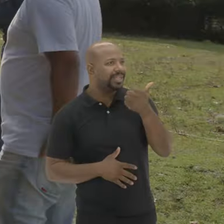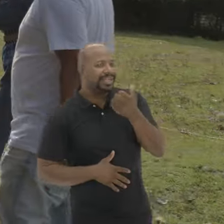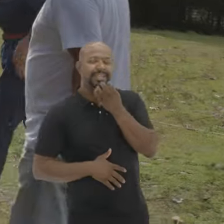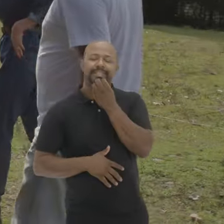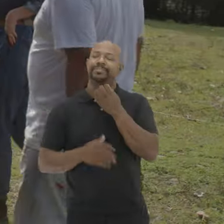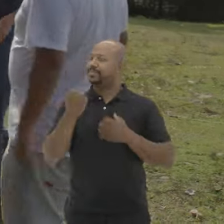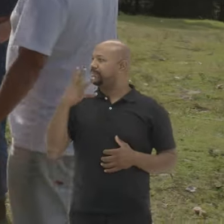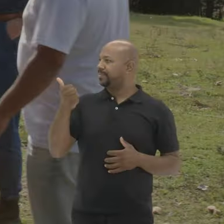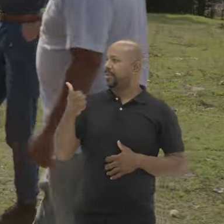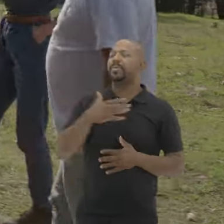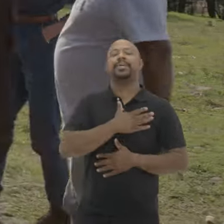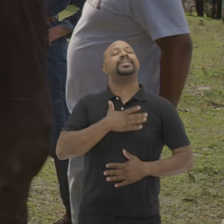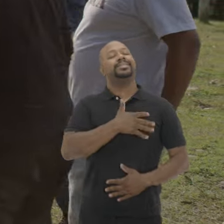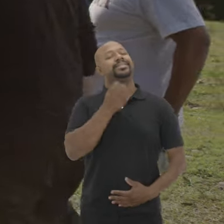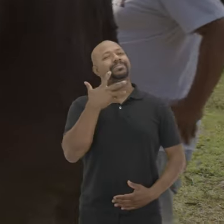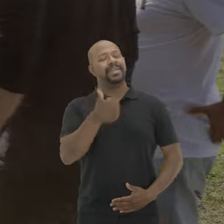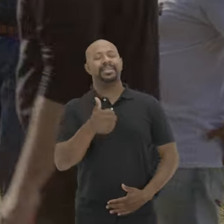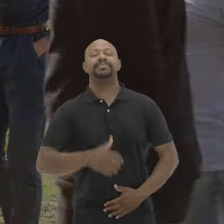tudo bom